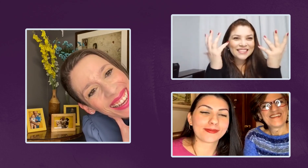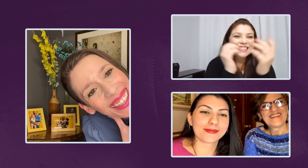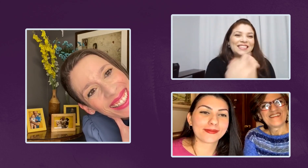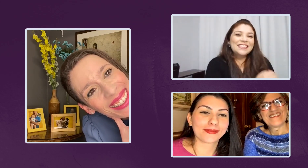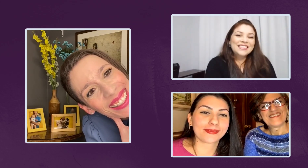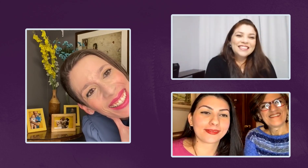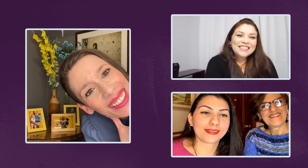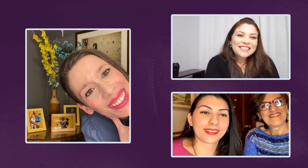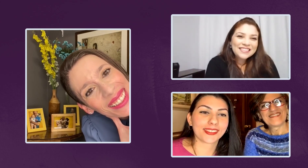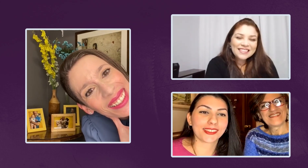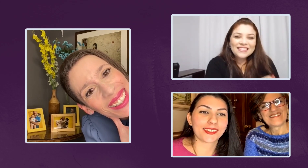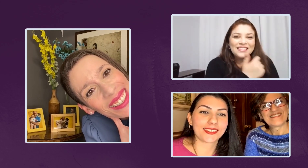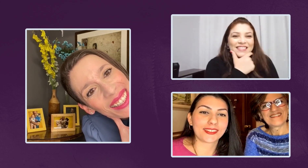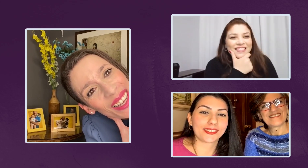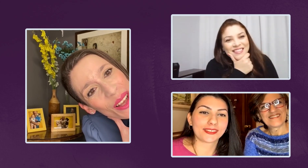Tá.